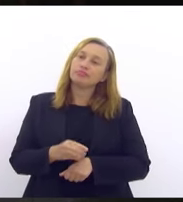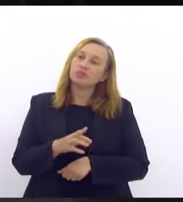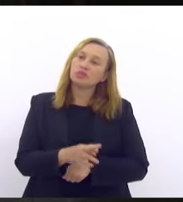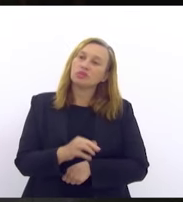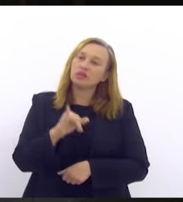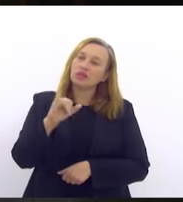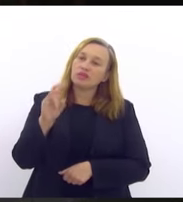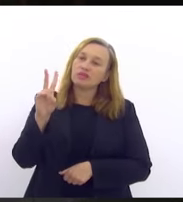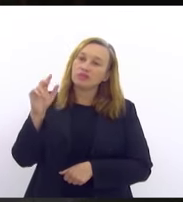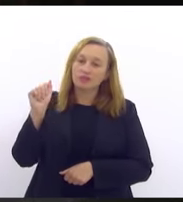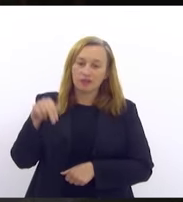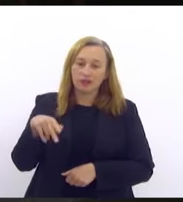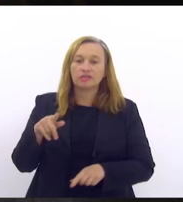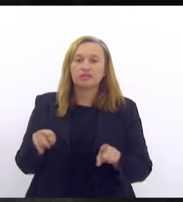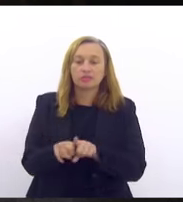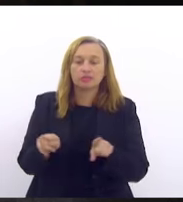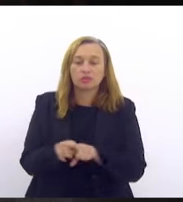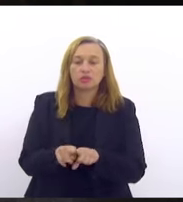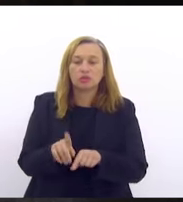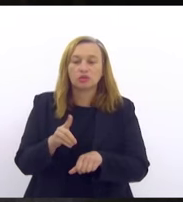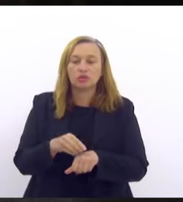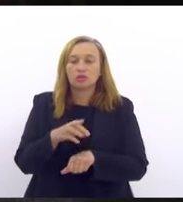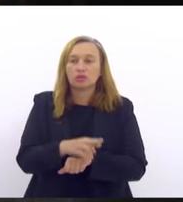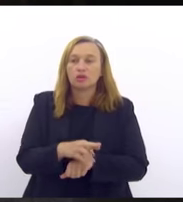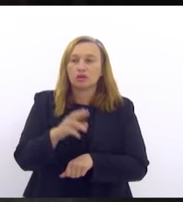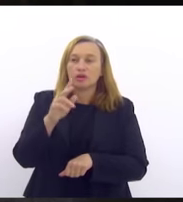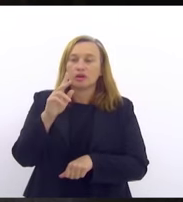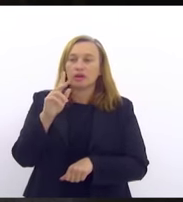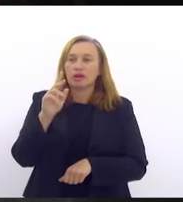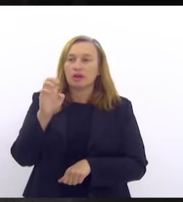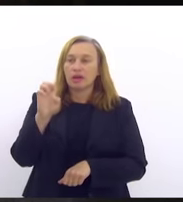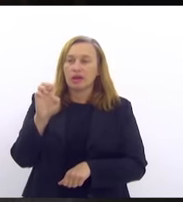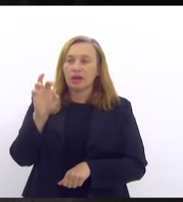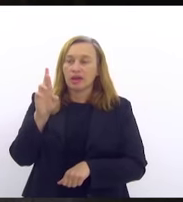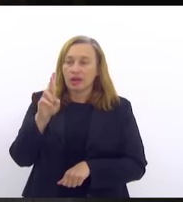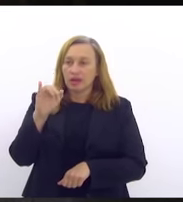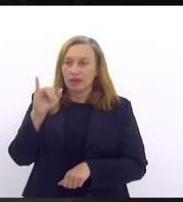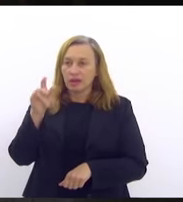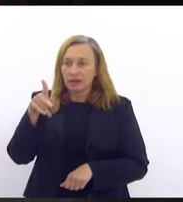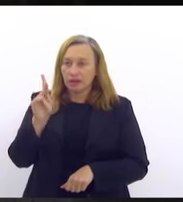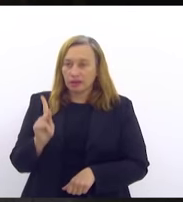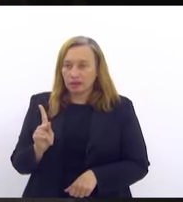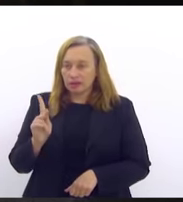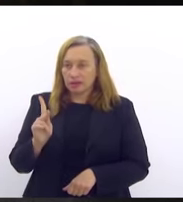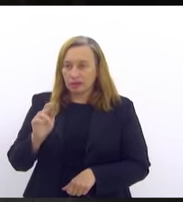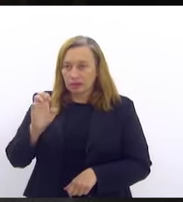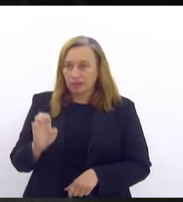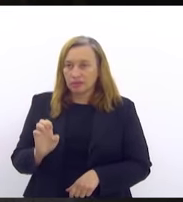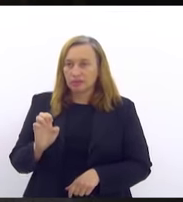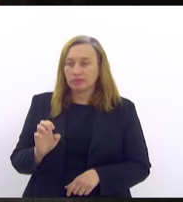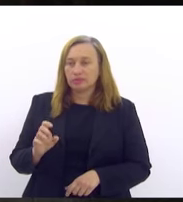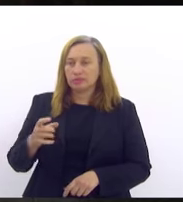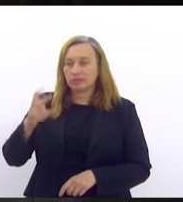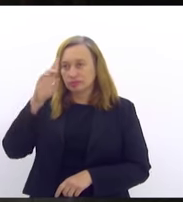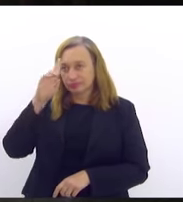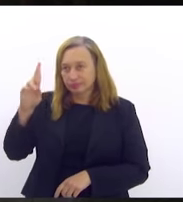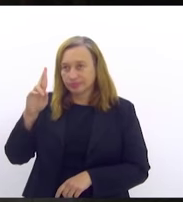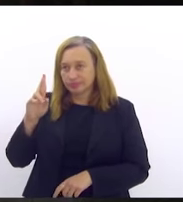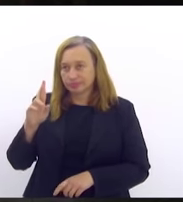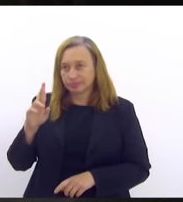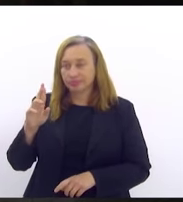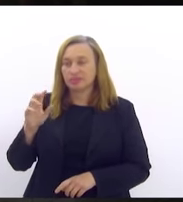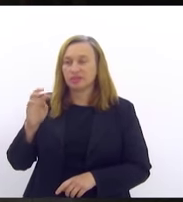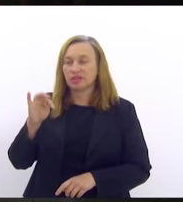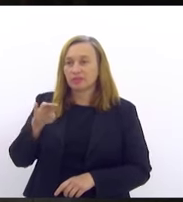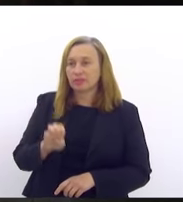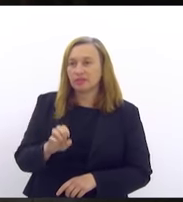alemão e também ao Dr Eric José Guimar Andrade chefe de gabinete do deputado estadual Chico Machado dirijo-me especialmente